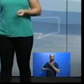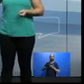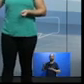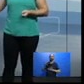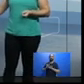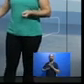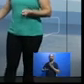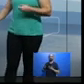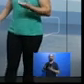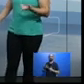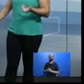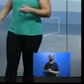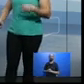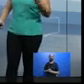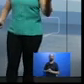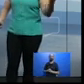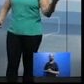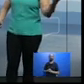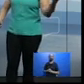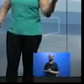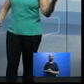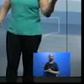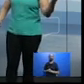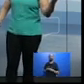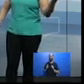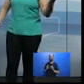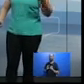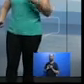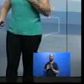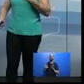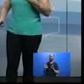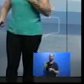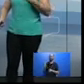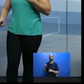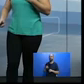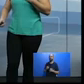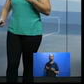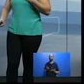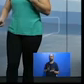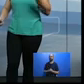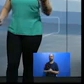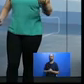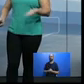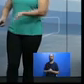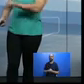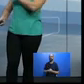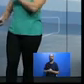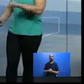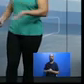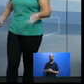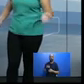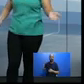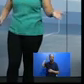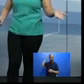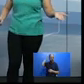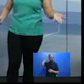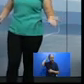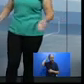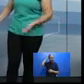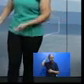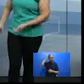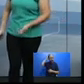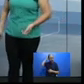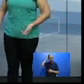espelhinho. E o índio pode pegar português, né? Porque para o índio não tinha valor